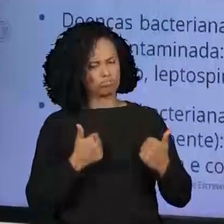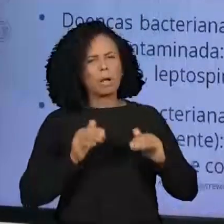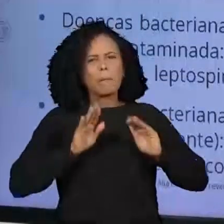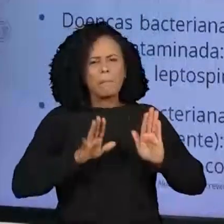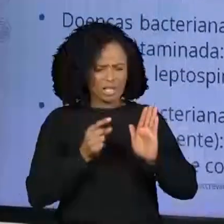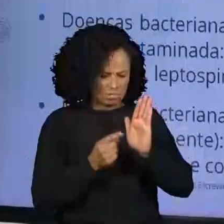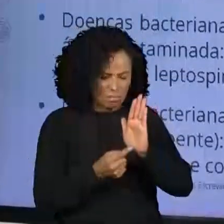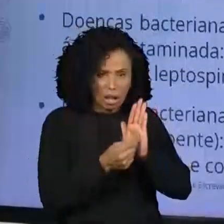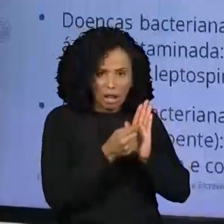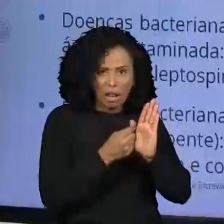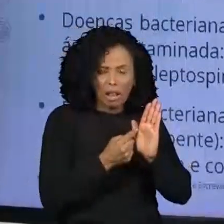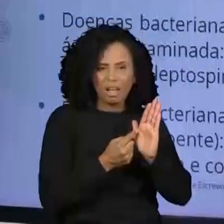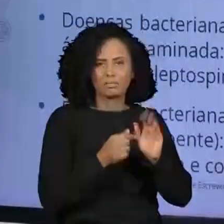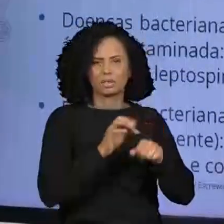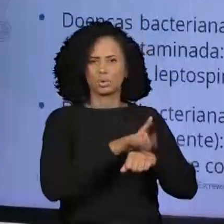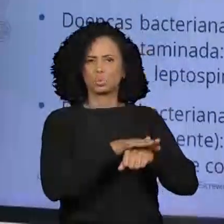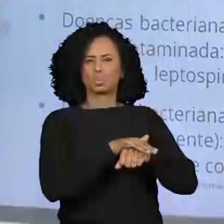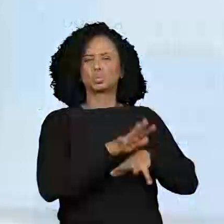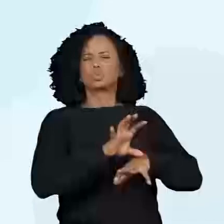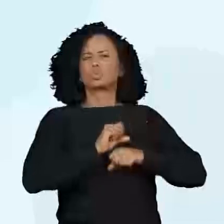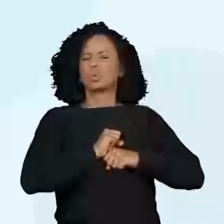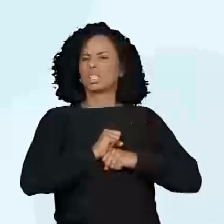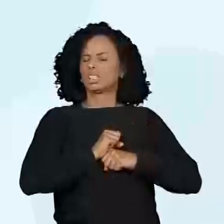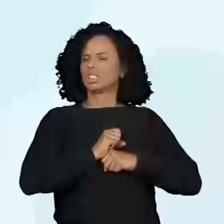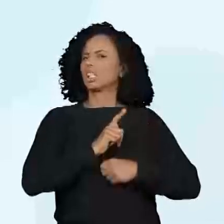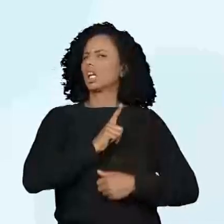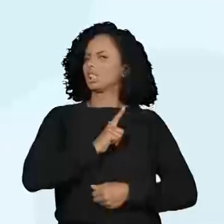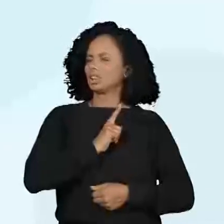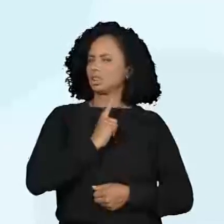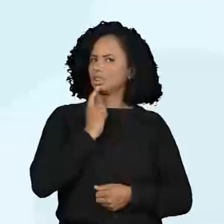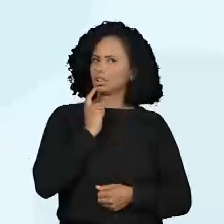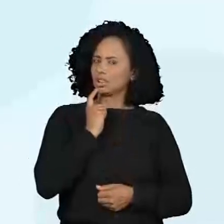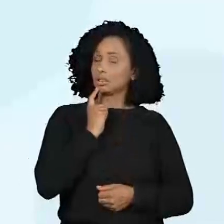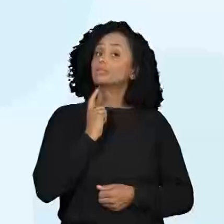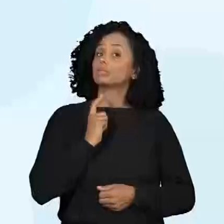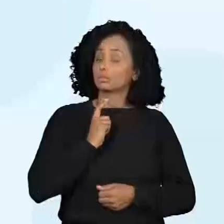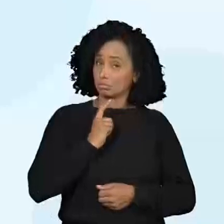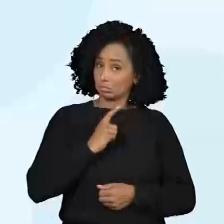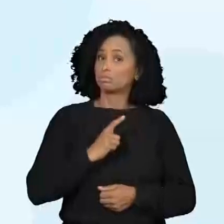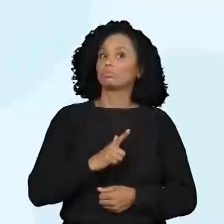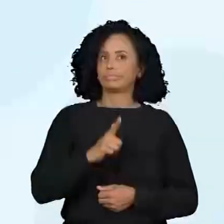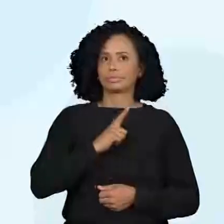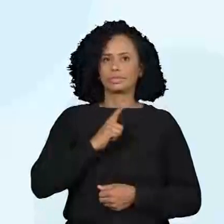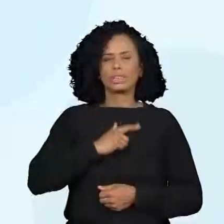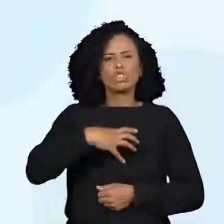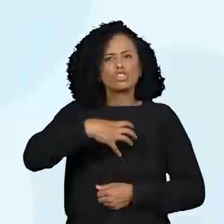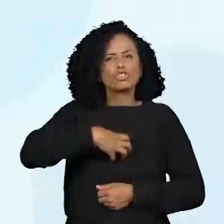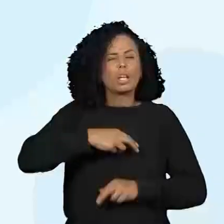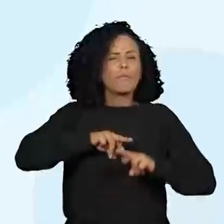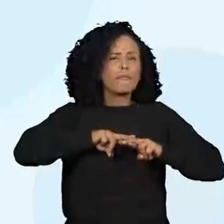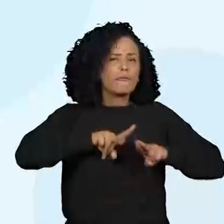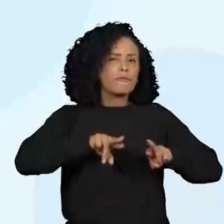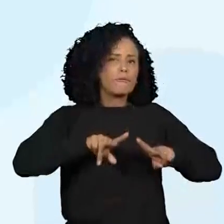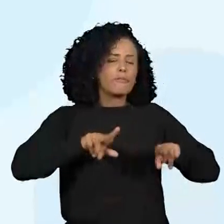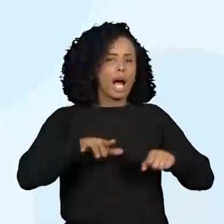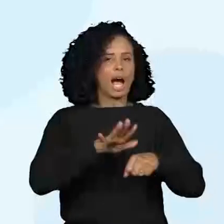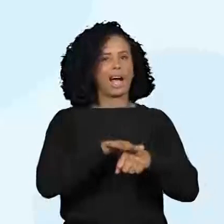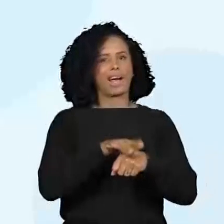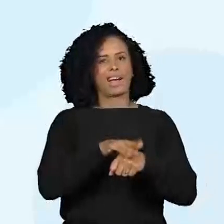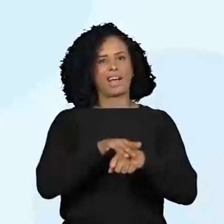causam doenças. Então, a gente tem várias formas, várias maneiras de que essas doenças podem